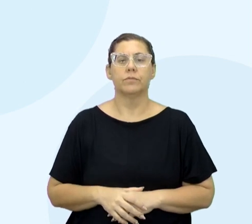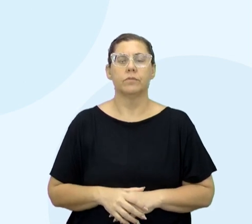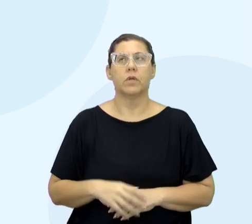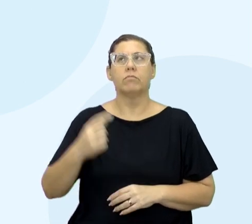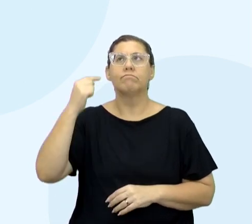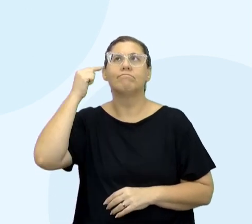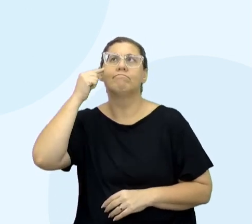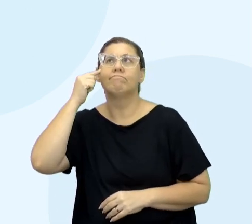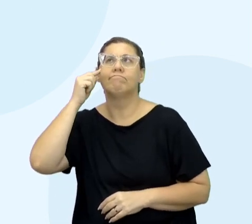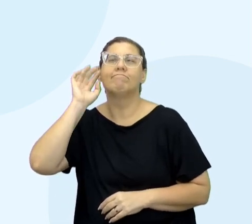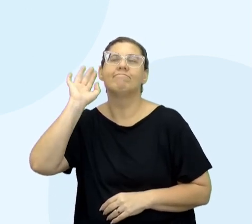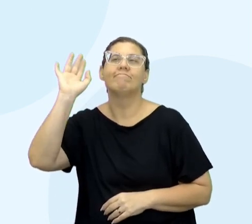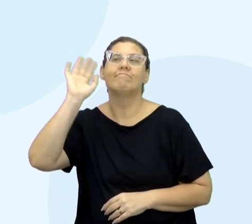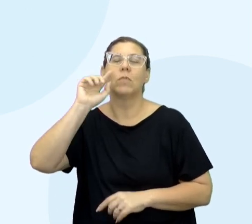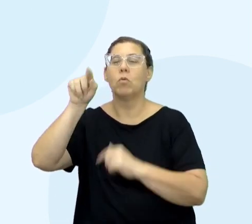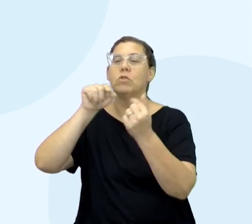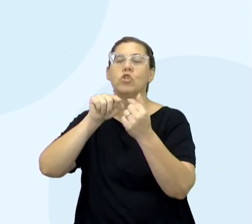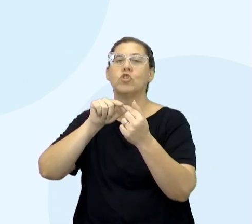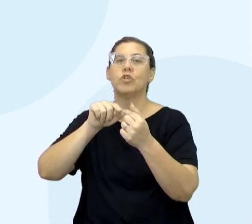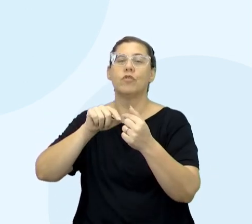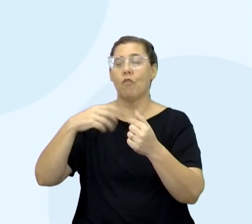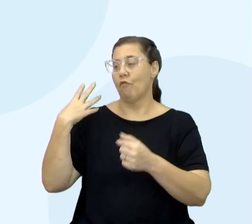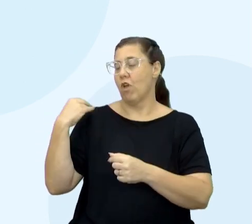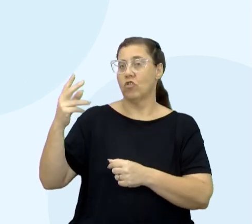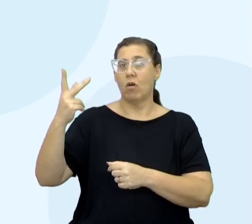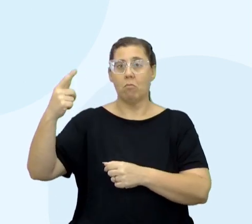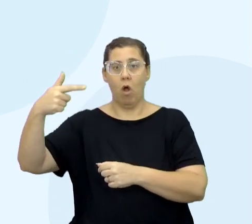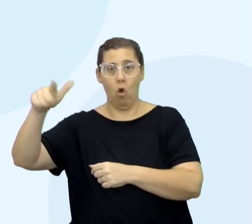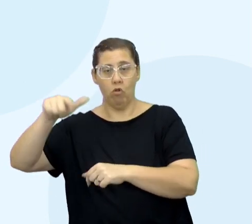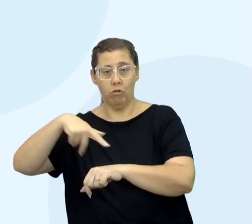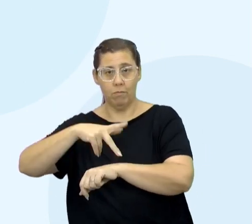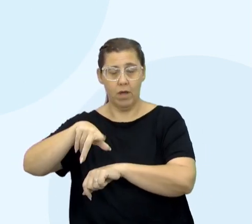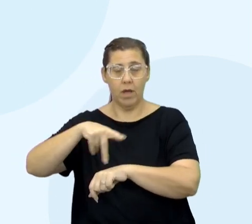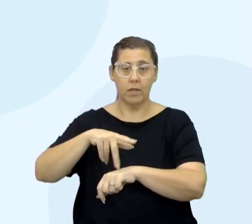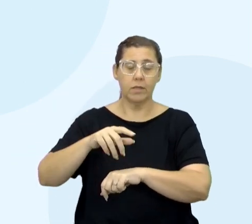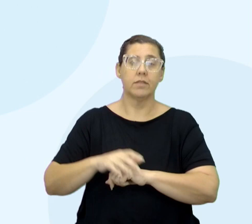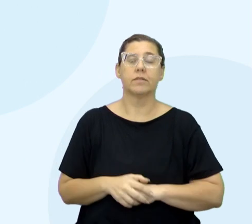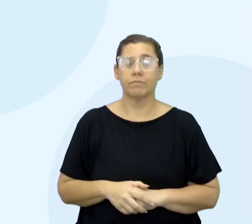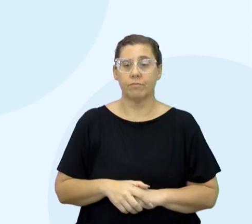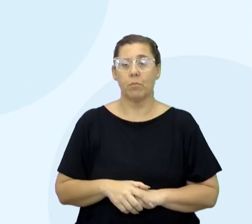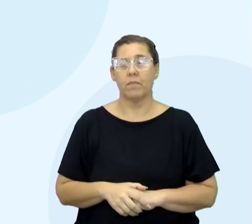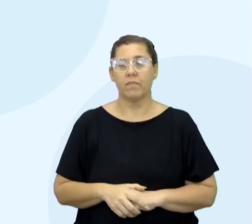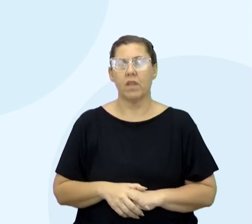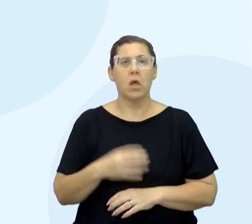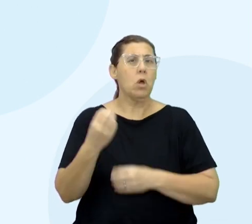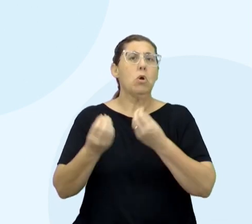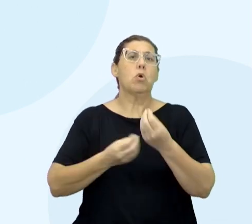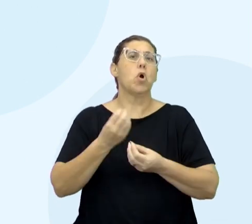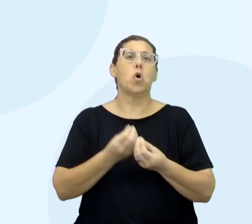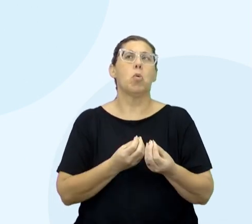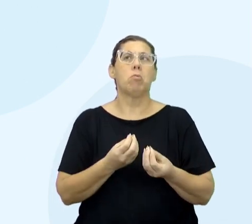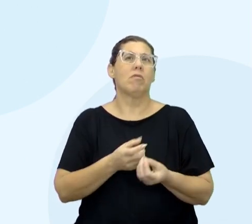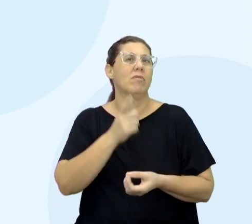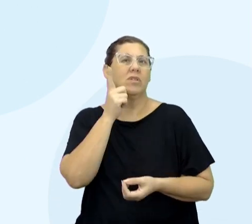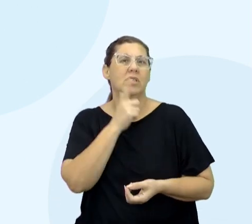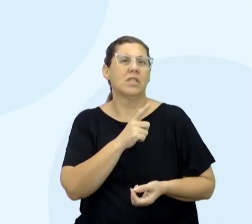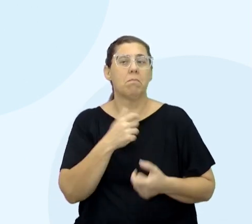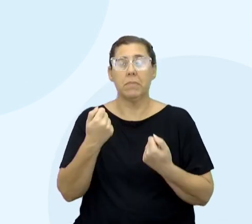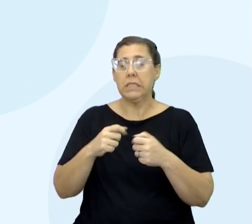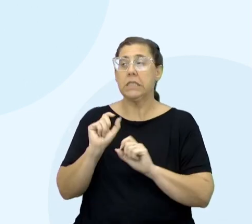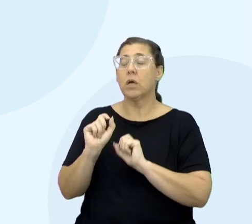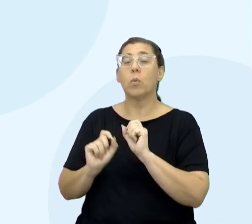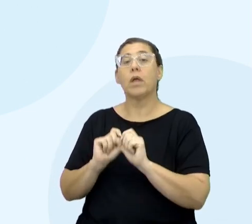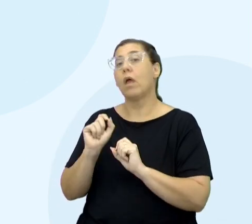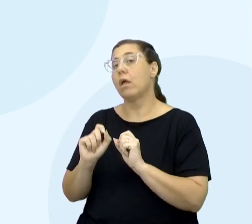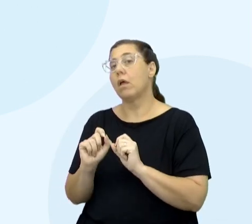sonho, né? Qual que é o sonho? Viajar para fora do país, que é fazer o intercâmbio. Como que eu vou viajar, né? O que eu preciso